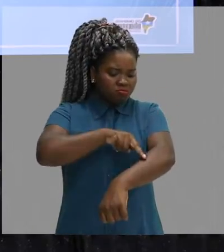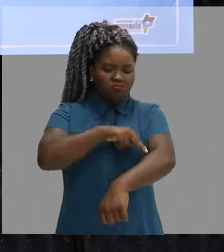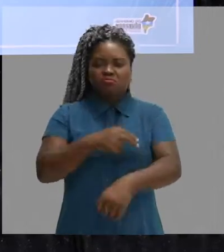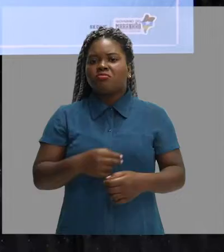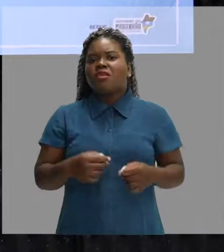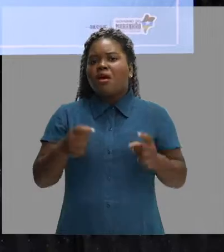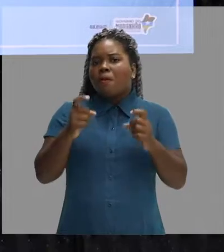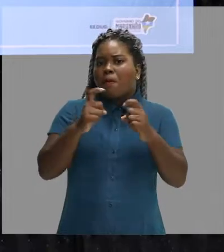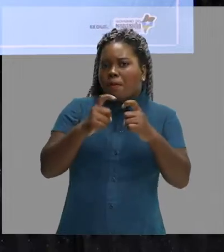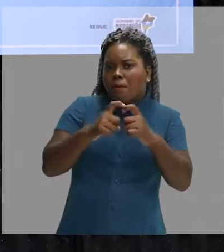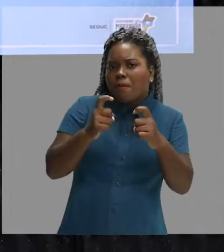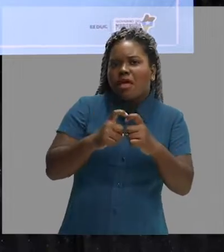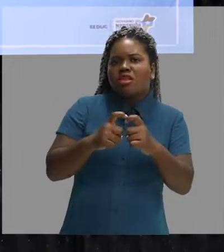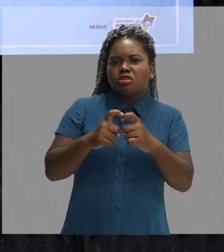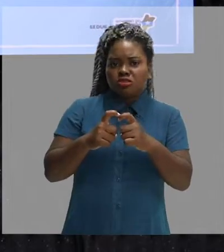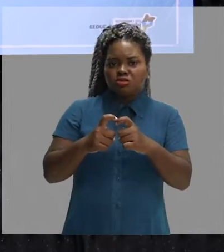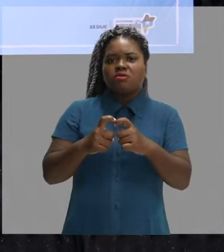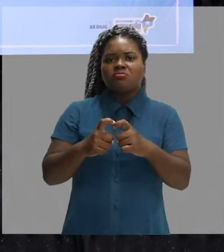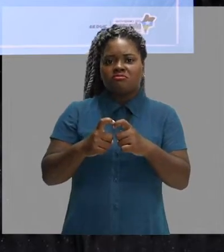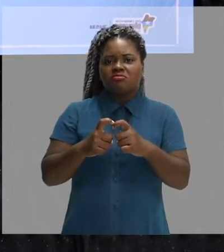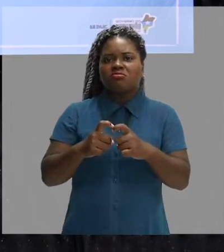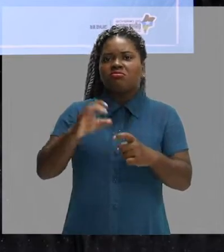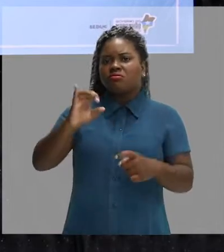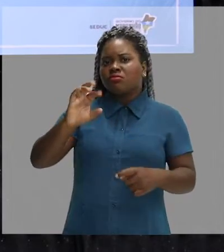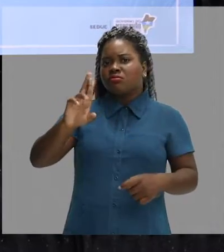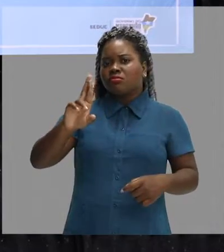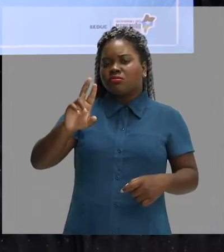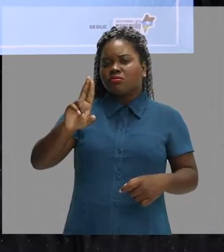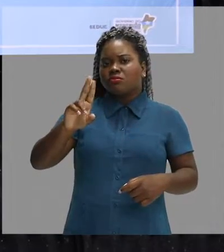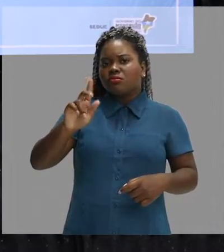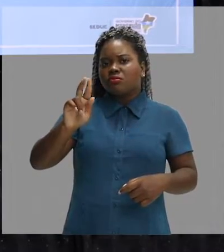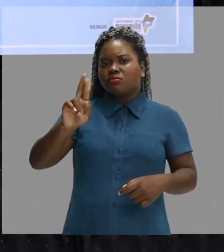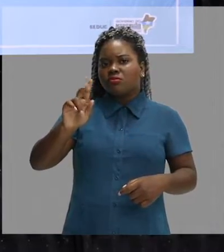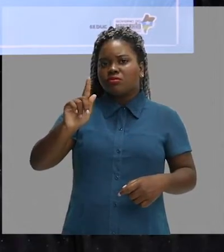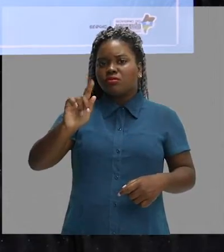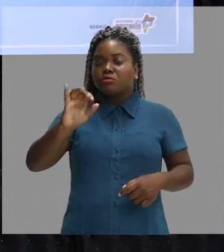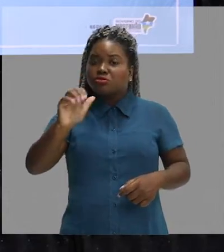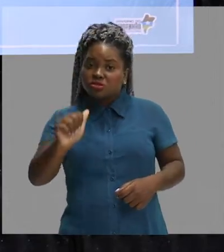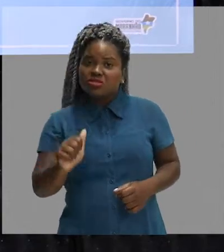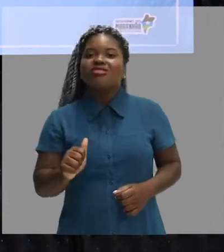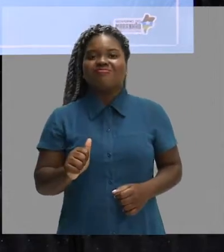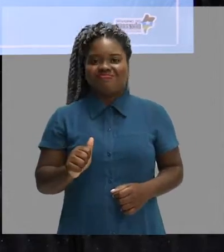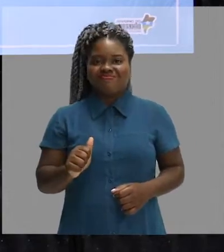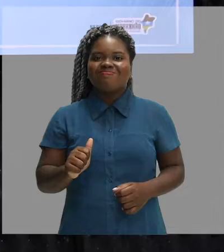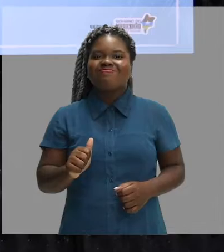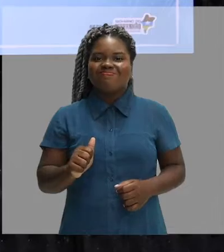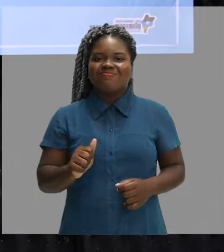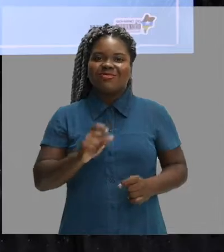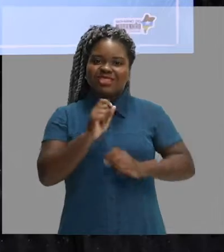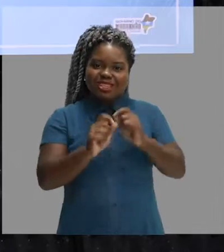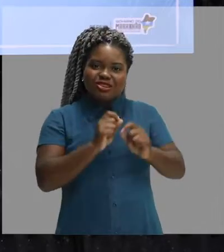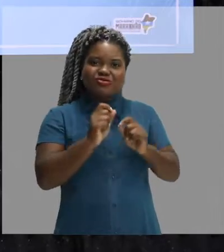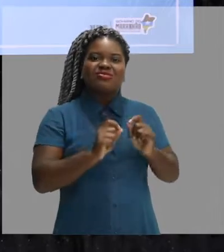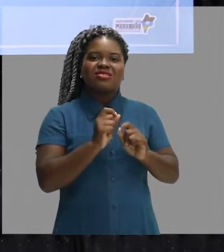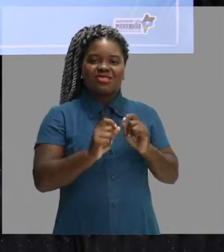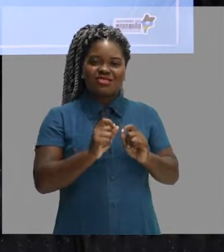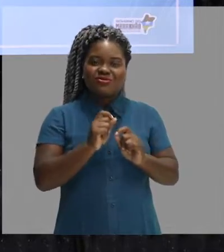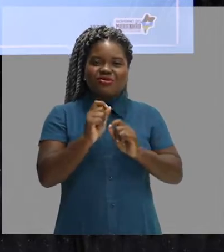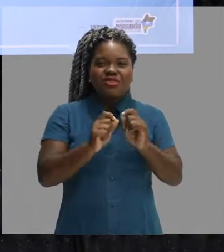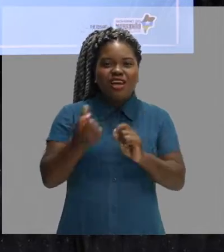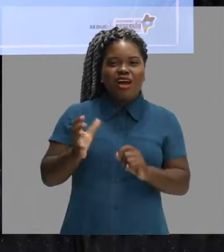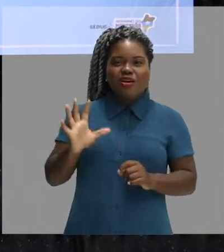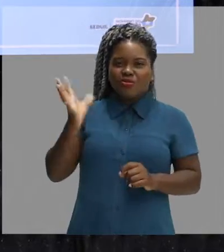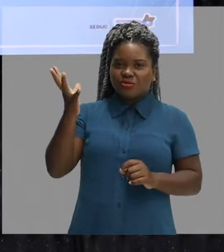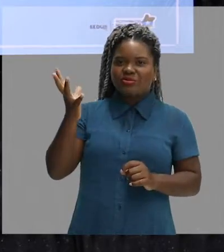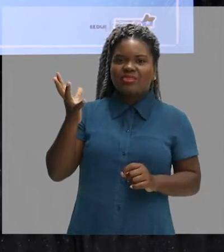algum procedimento, ele não está violentando o paciente. Ele está, às vezes, até salvando a vida da pessoa. Mas é claro que parece, às